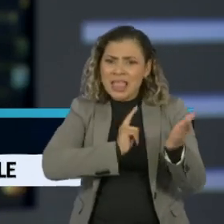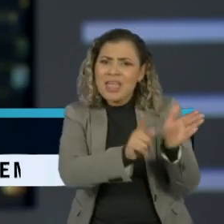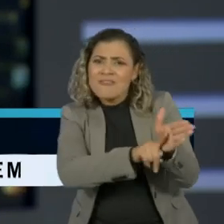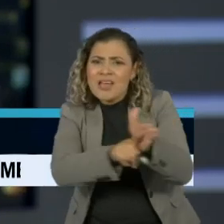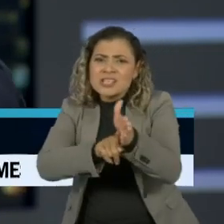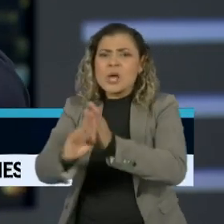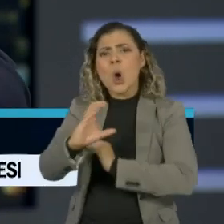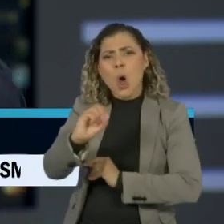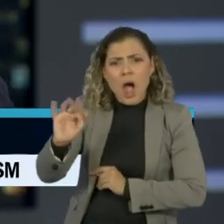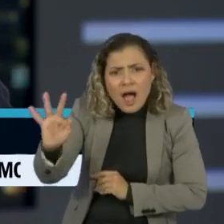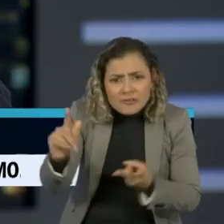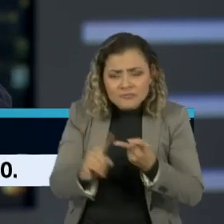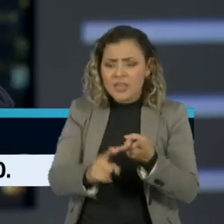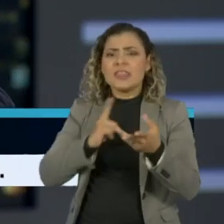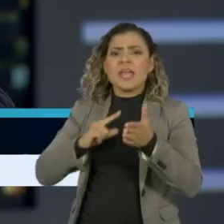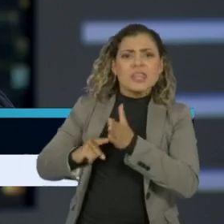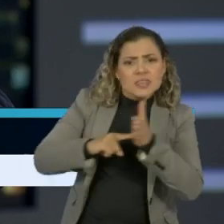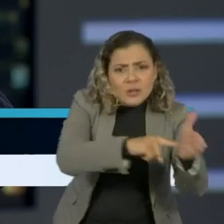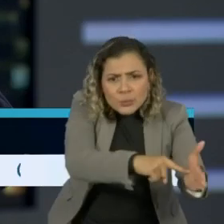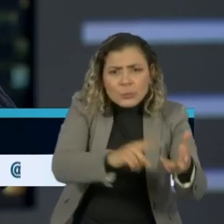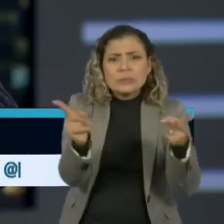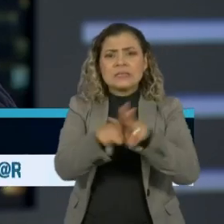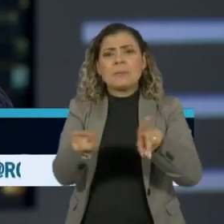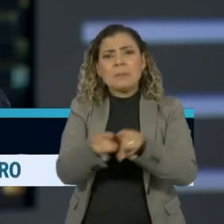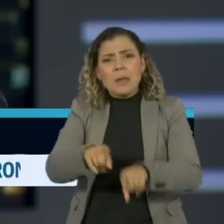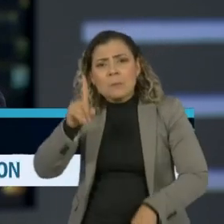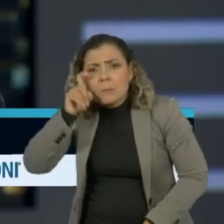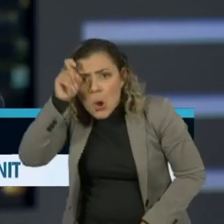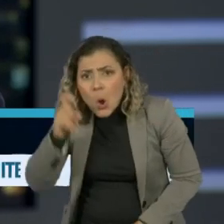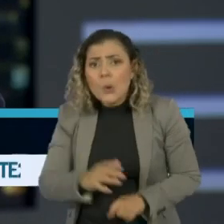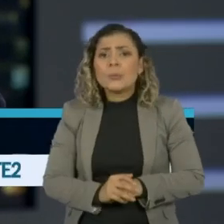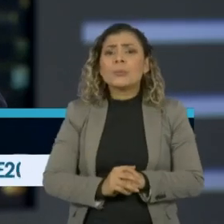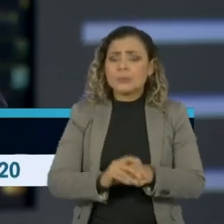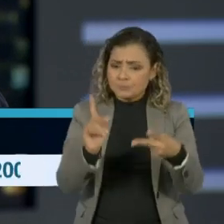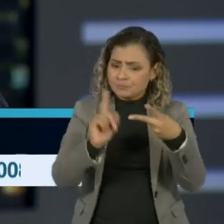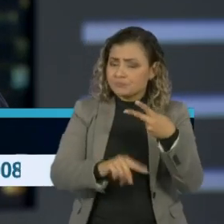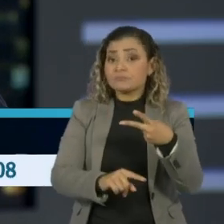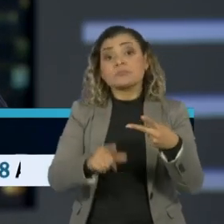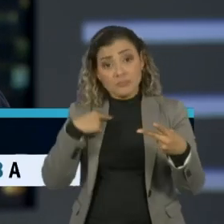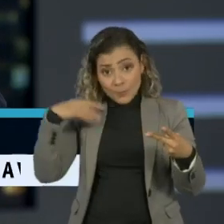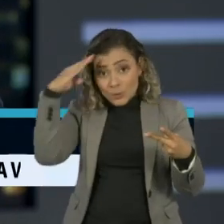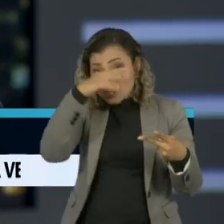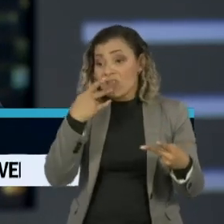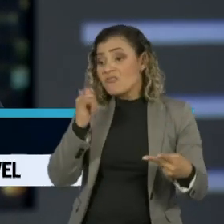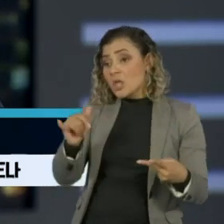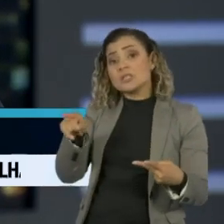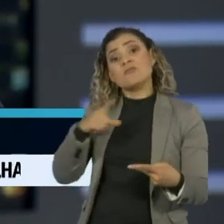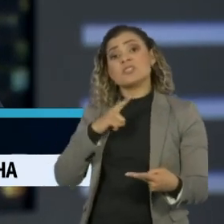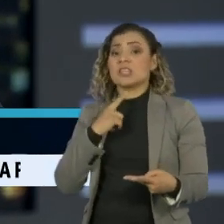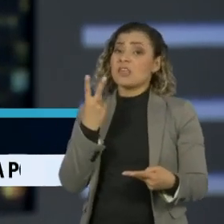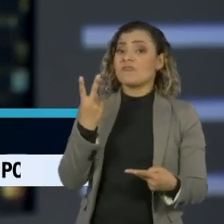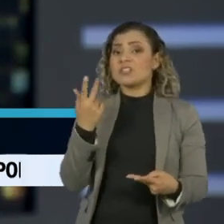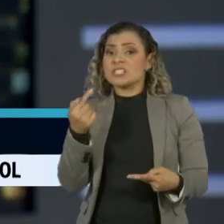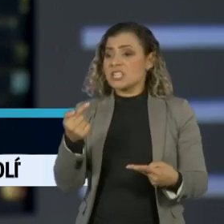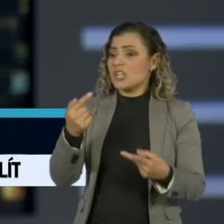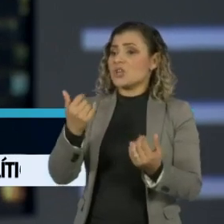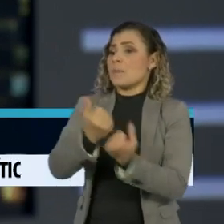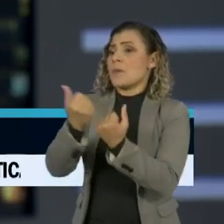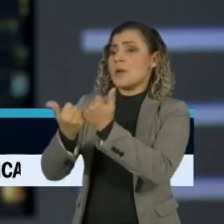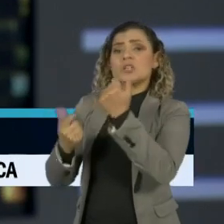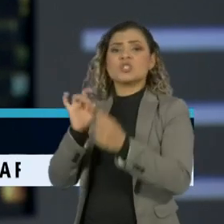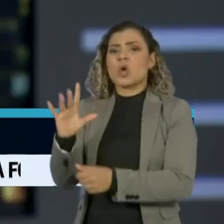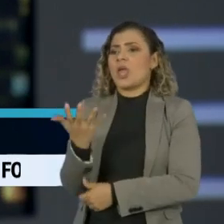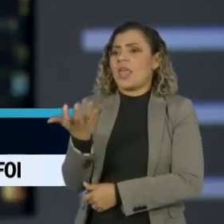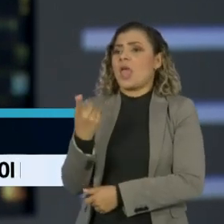do COAF, as denúncias feitas por Sérgio Moro. Recorde-se que o Bolsonaro tinha dito assim: você tem 27 superintendentes, eu só quero